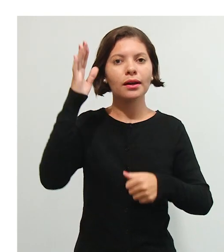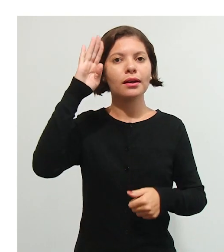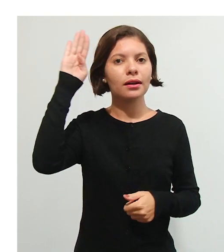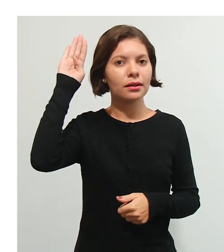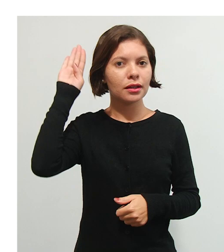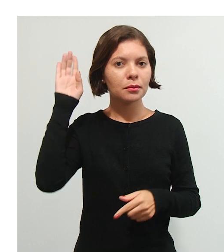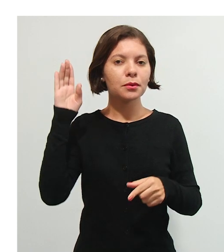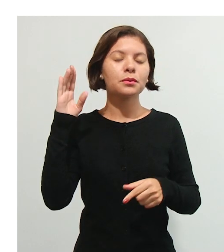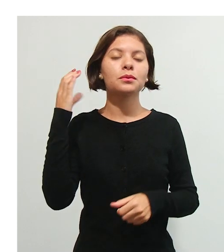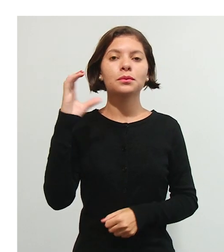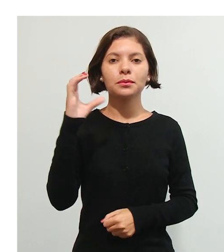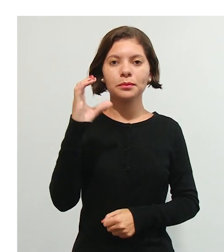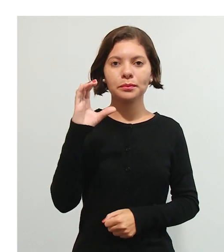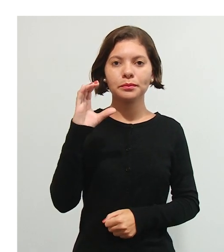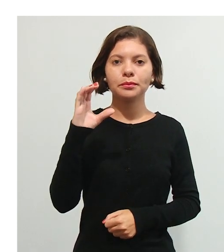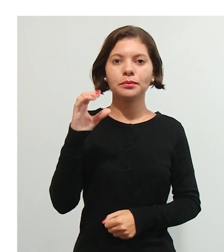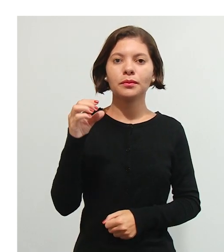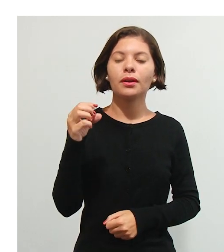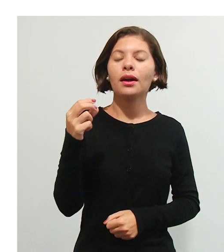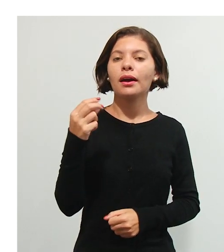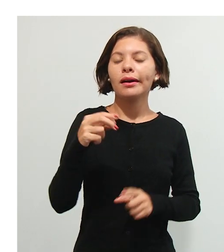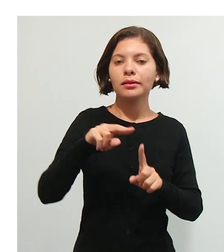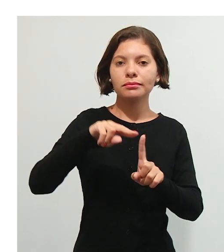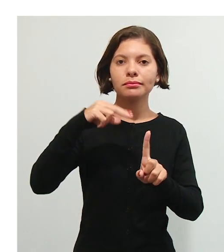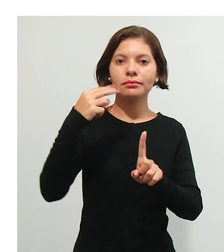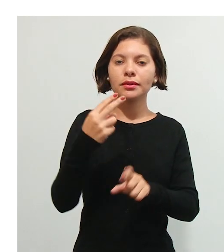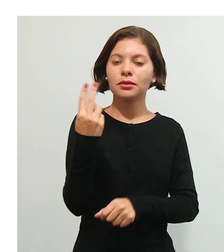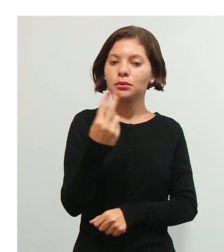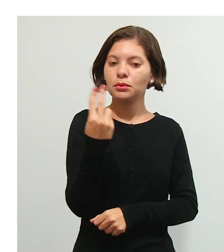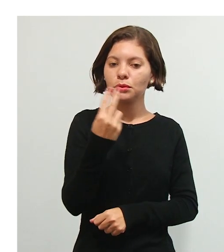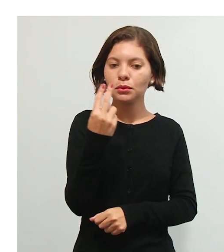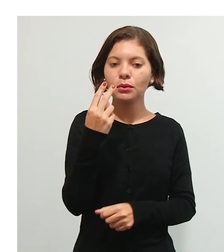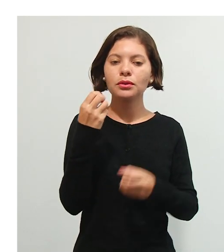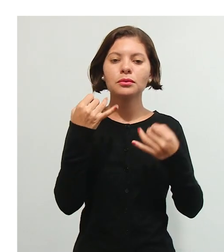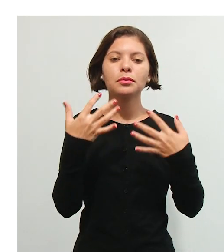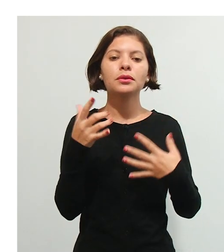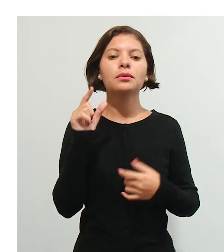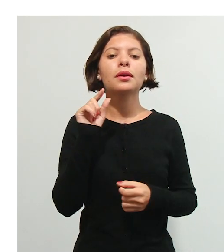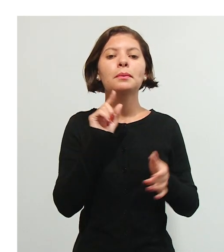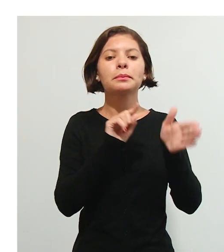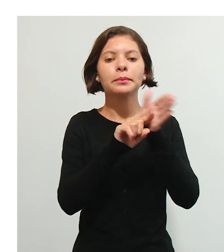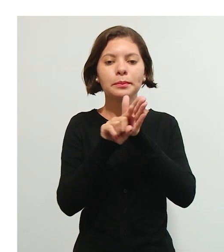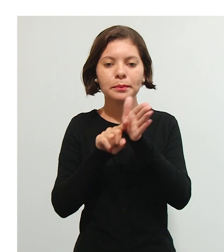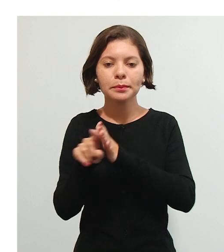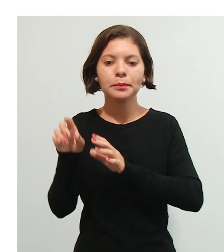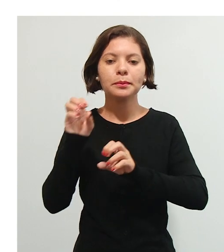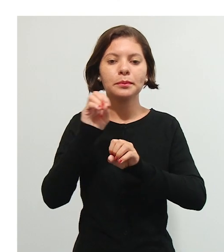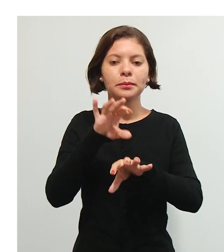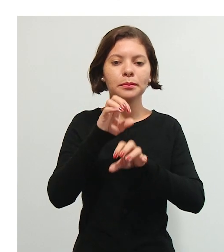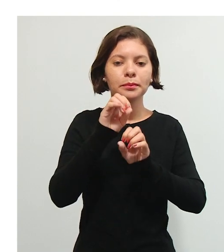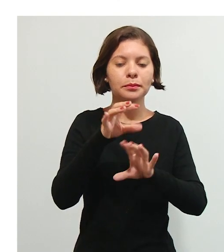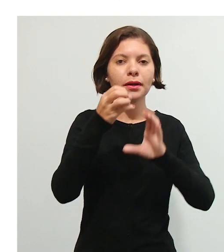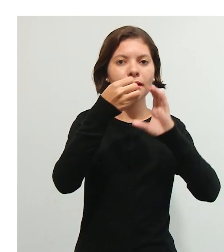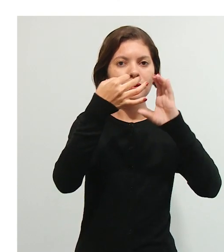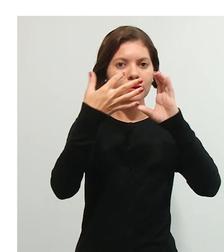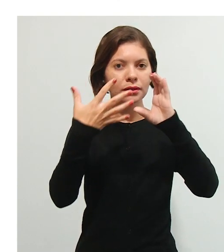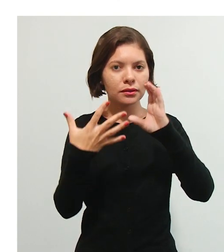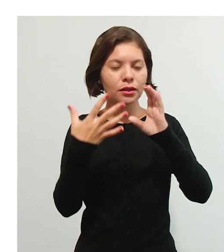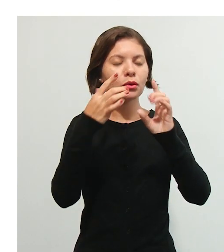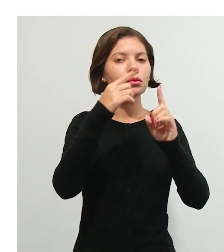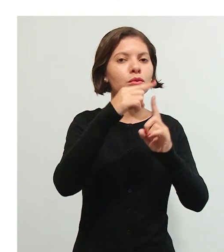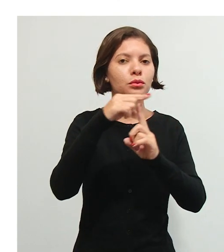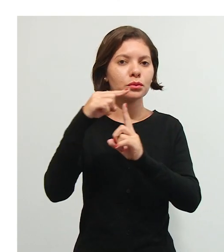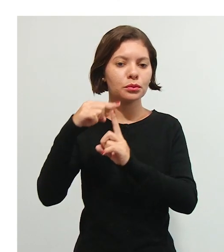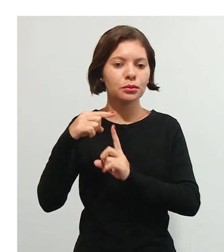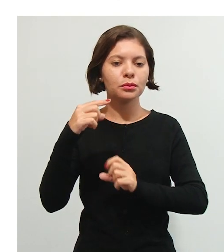acadêmicos científicos a unidade dois versará sobre pesquisa e em educação classificação dos